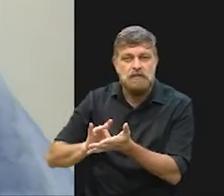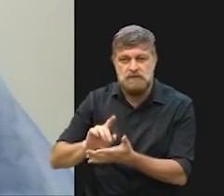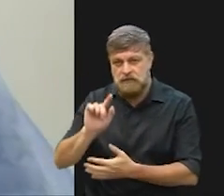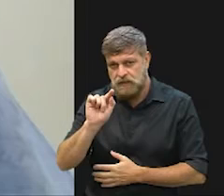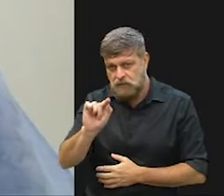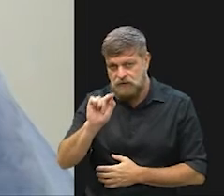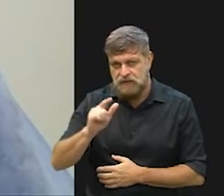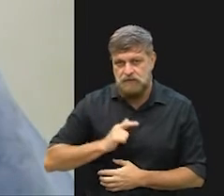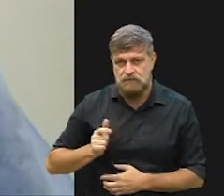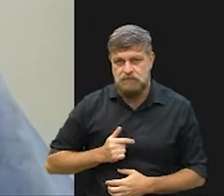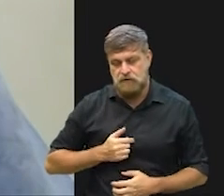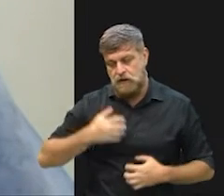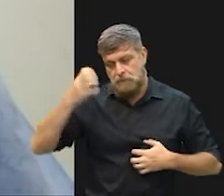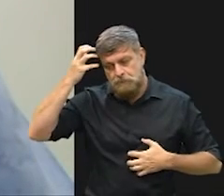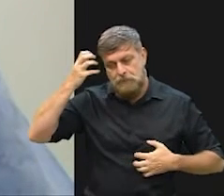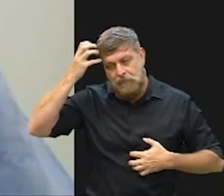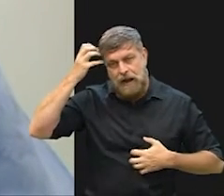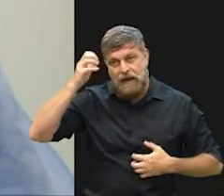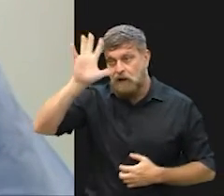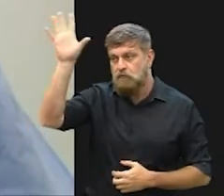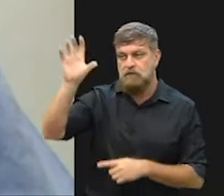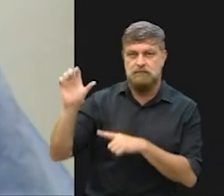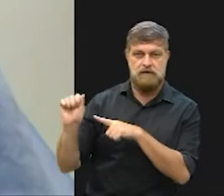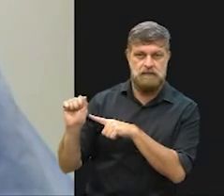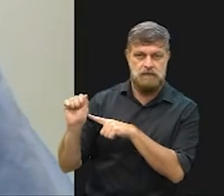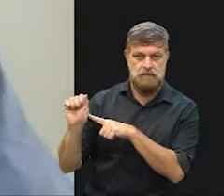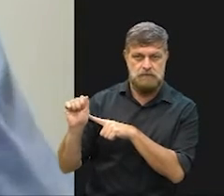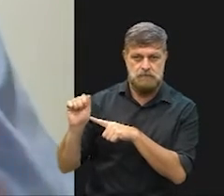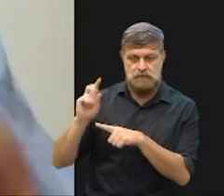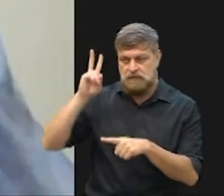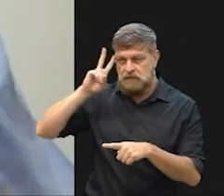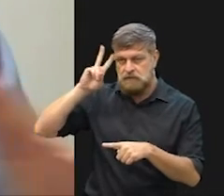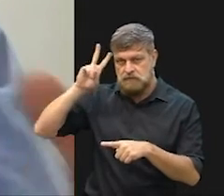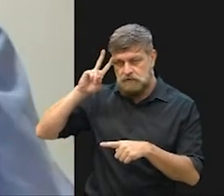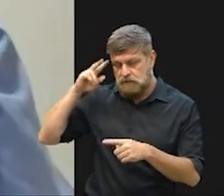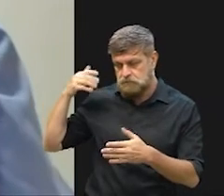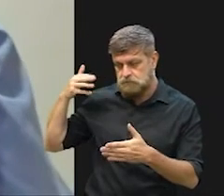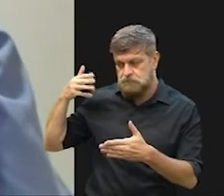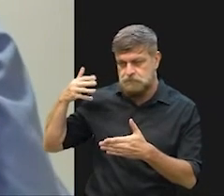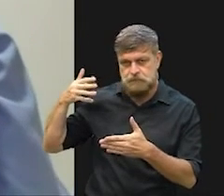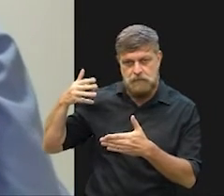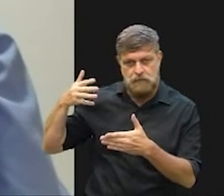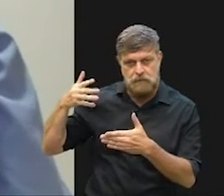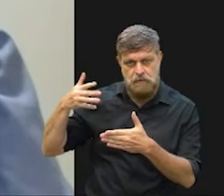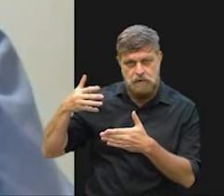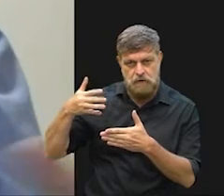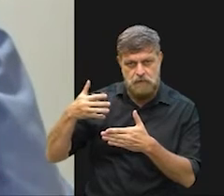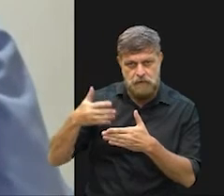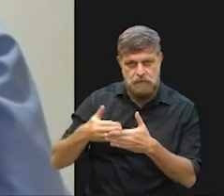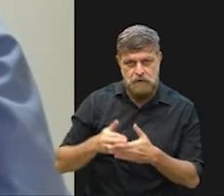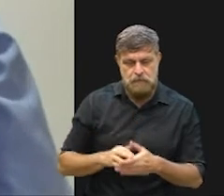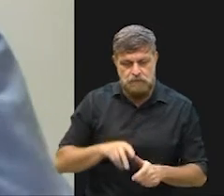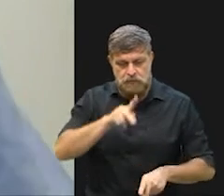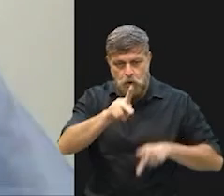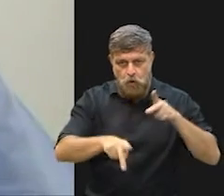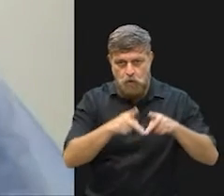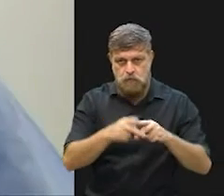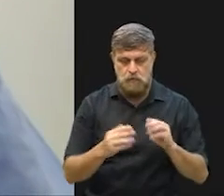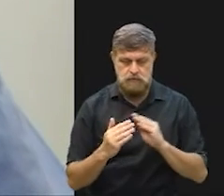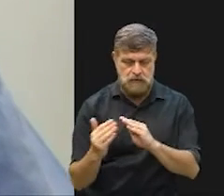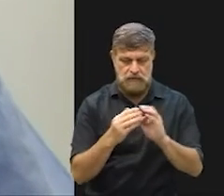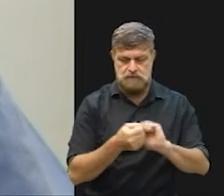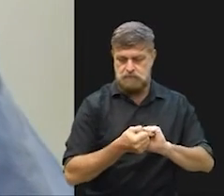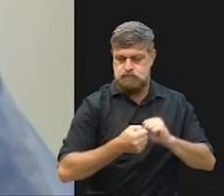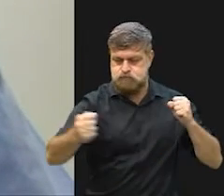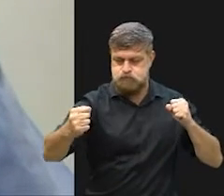AIDS, eles foram de primatas africanos, por conta dessa história, a pressão do crescimento humano no local de